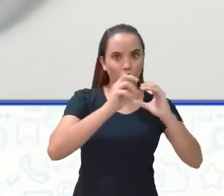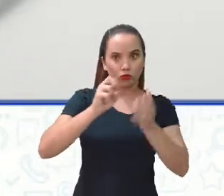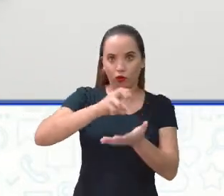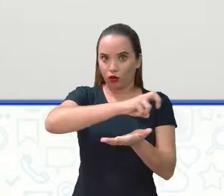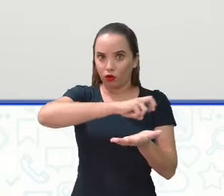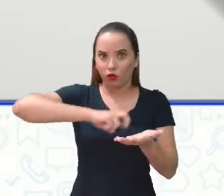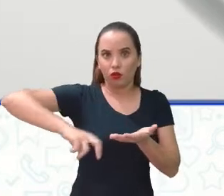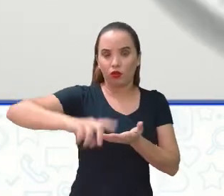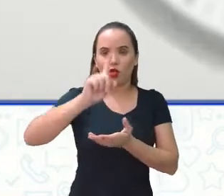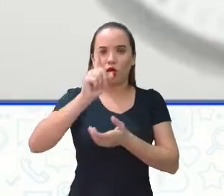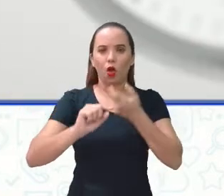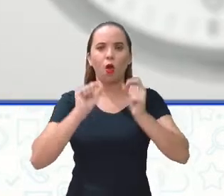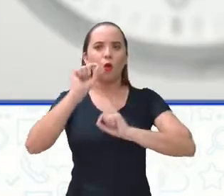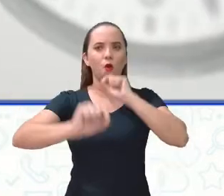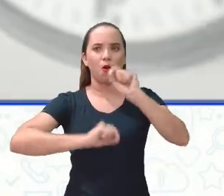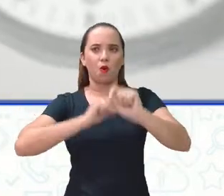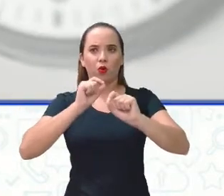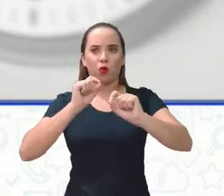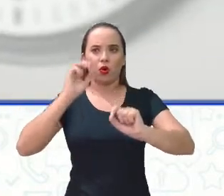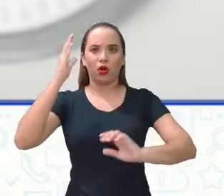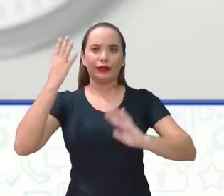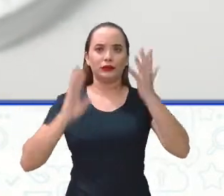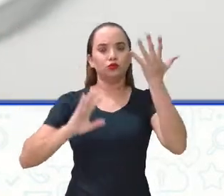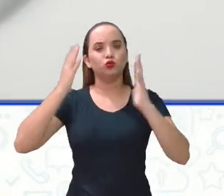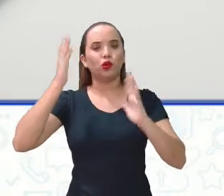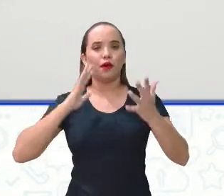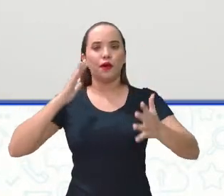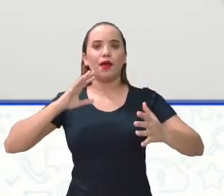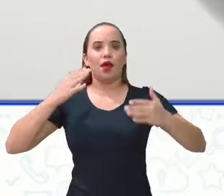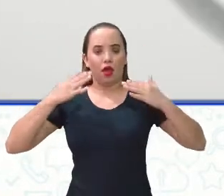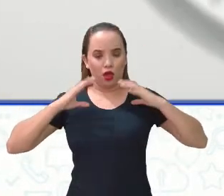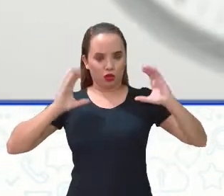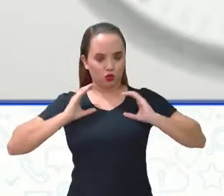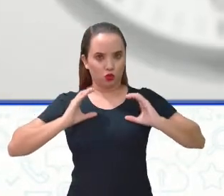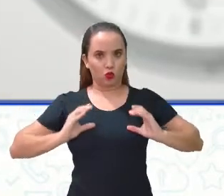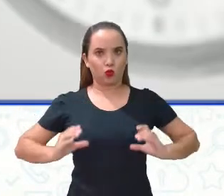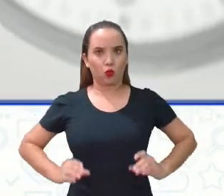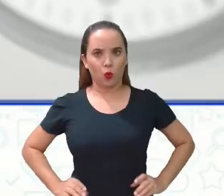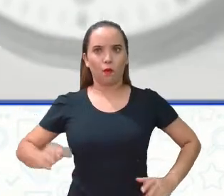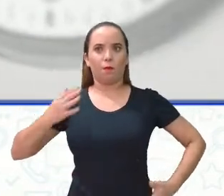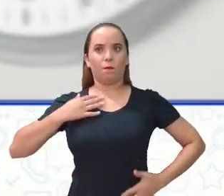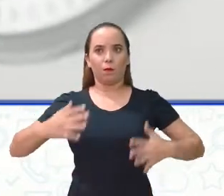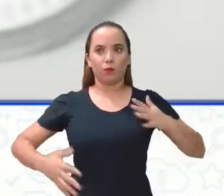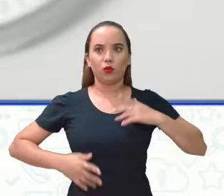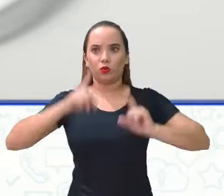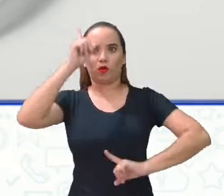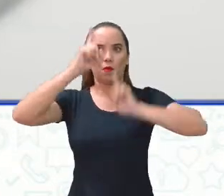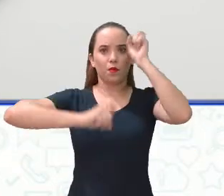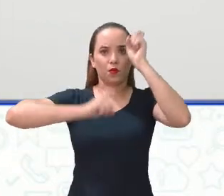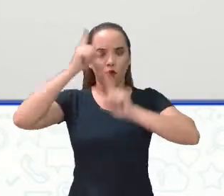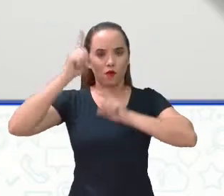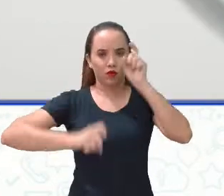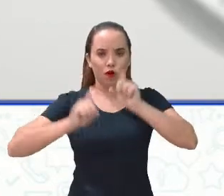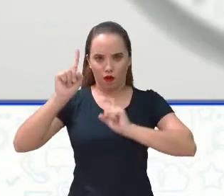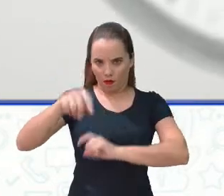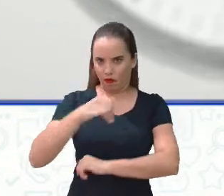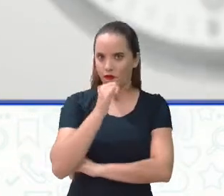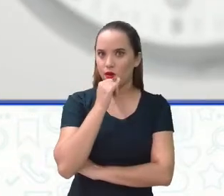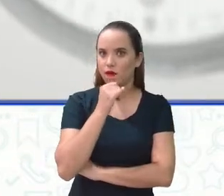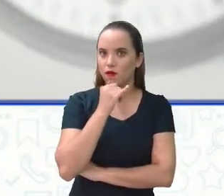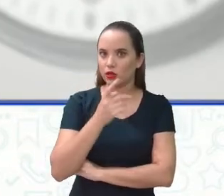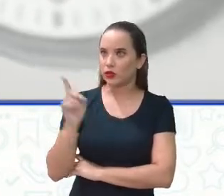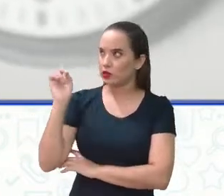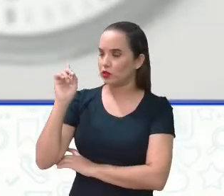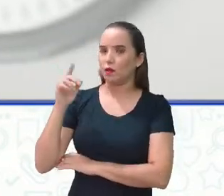são gestos, postura corporal, expressões faciais, por exemplo. Isso é verdadeiro ou